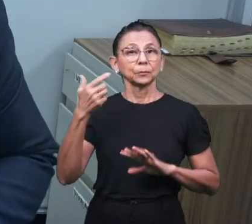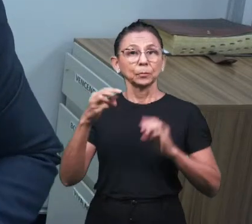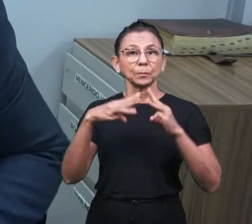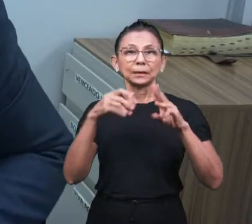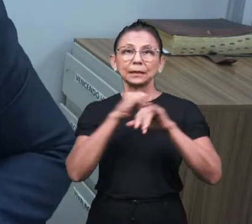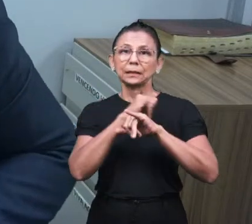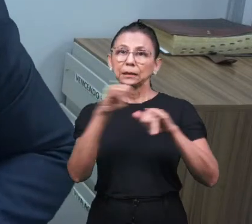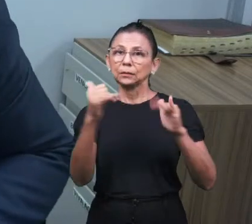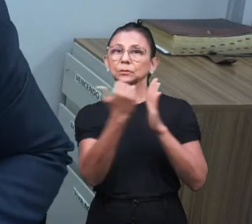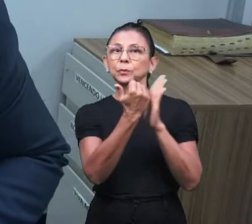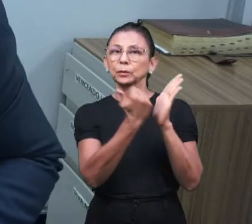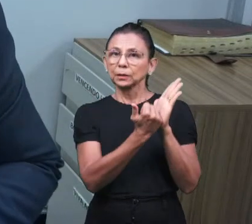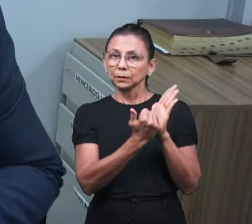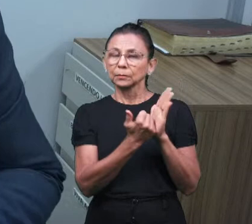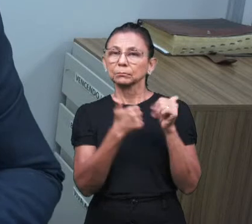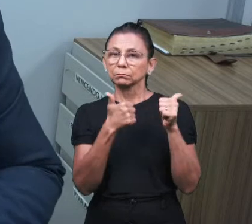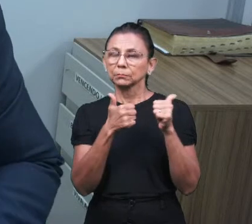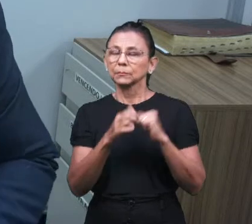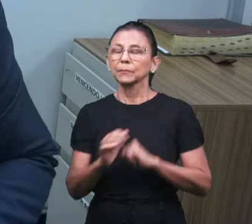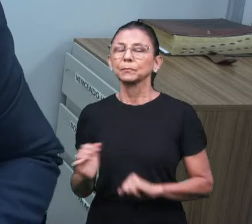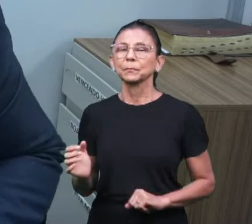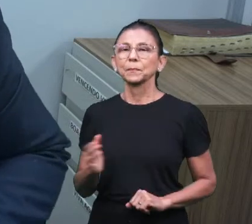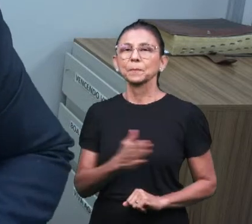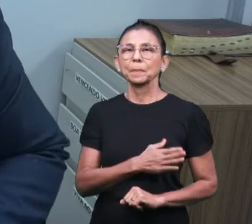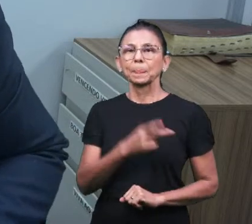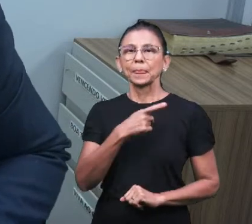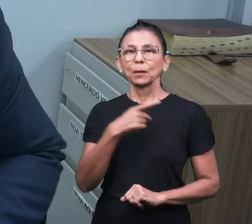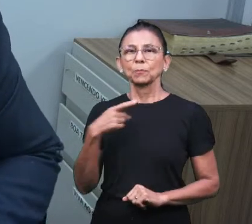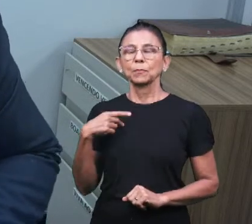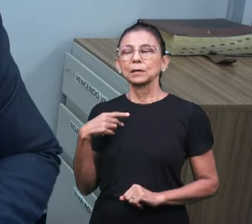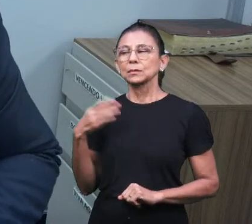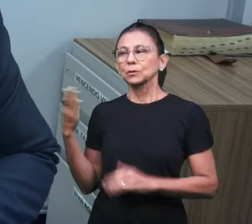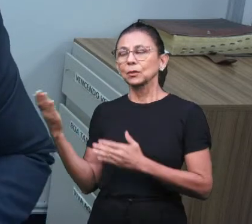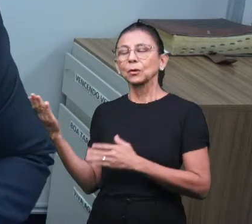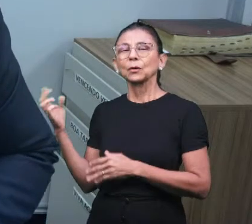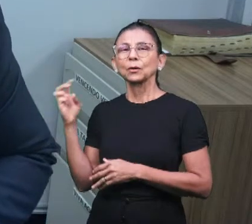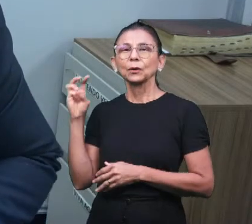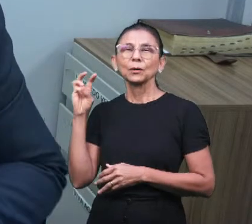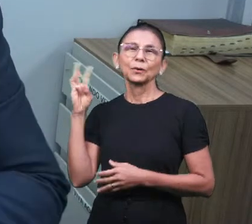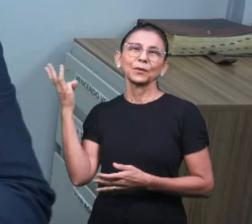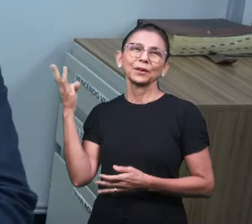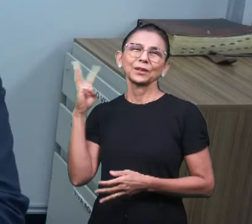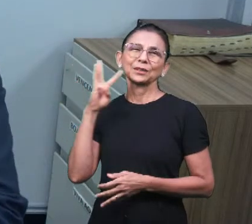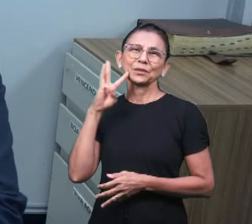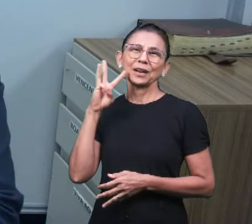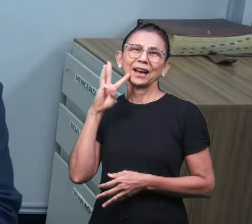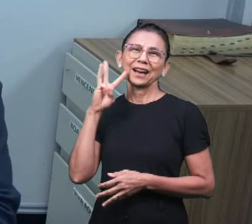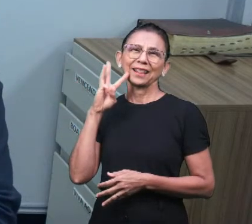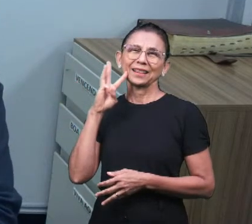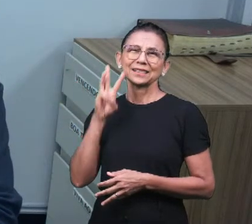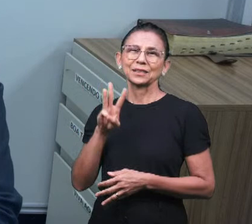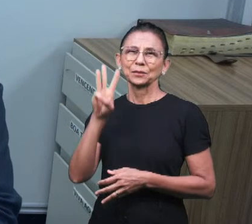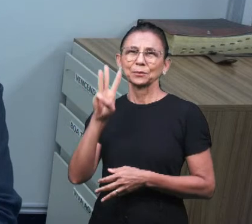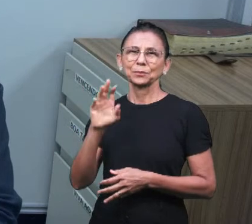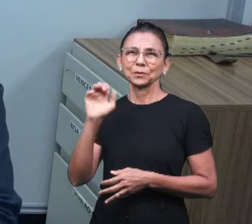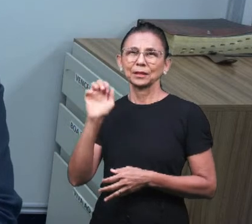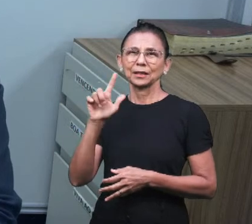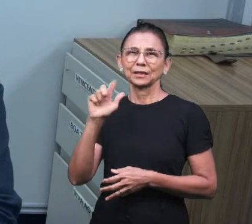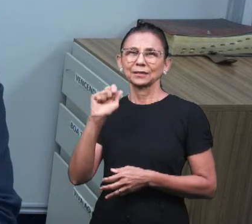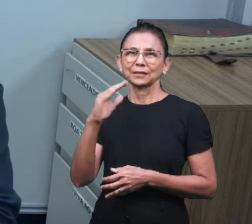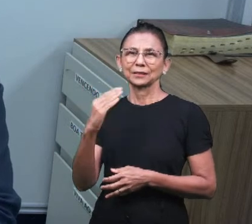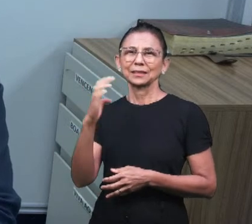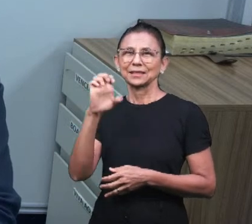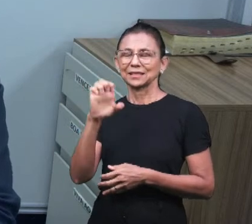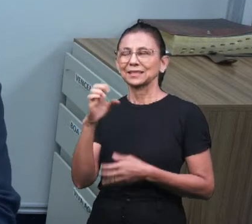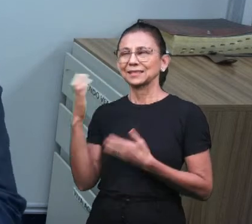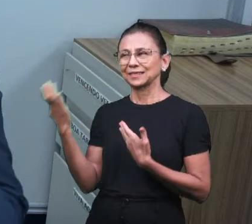o pastor que está conosco hoje, nosso querido pastor Wallace Rossetti. Pastor Wallace, alegria, satisfação estar recebendo o senhor aqui